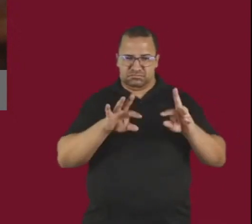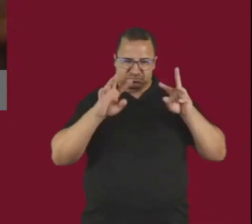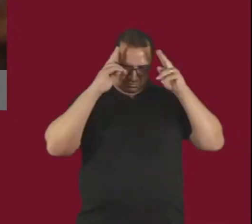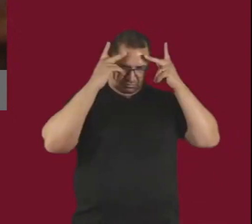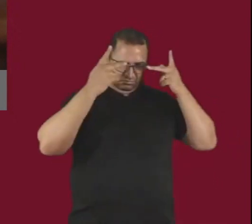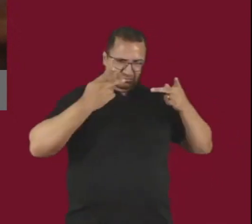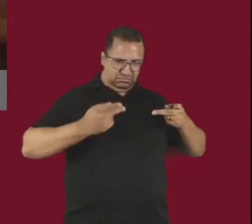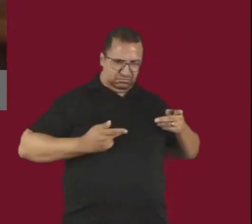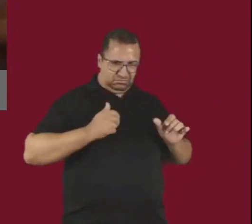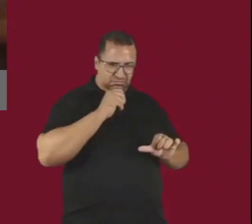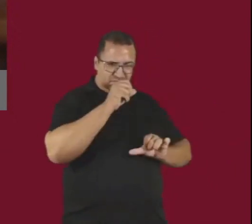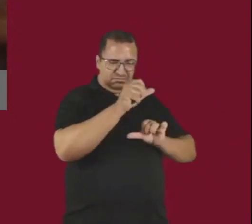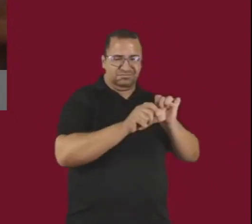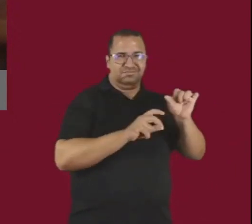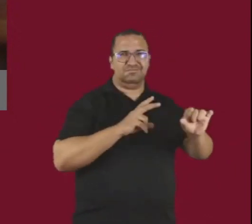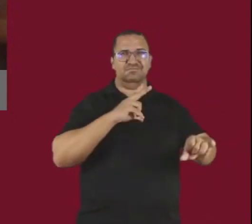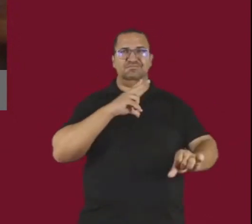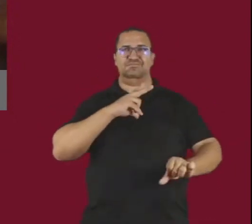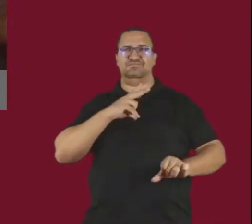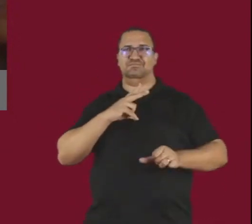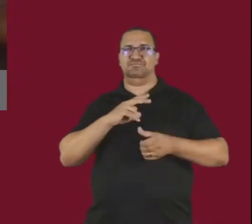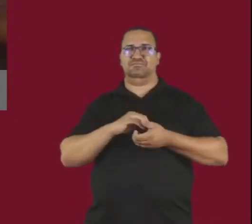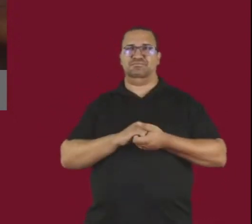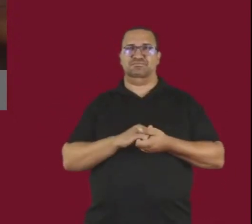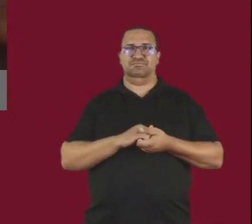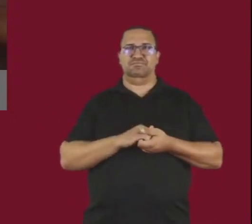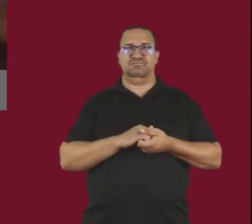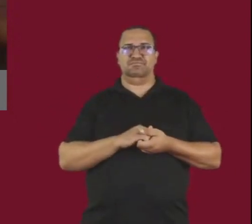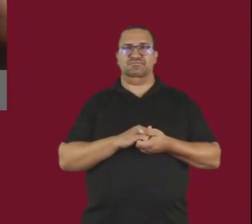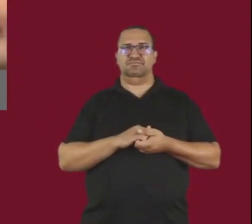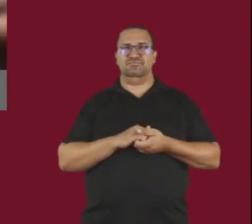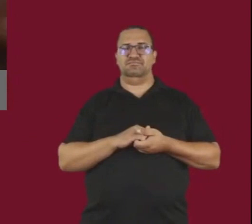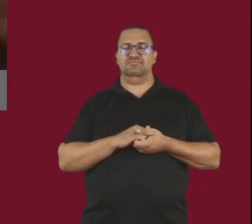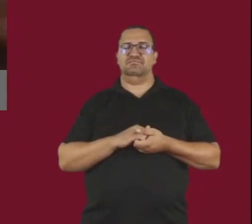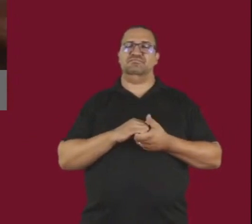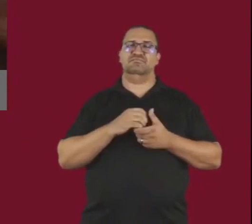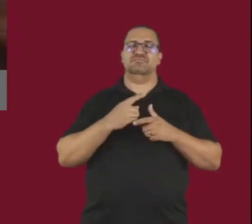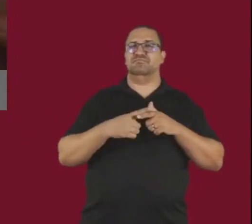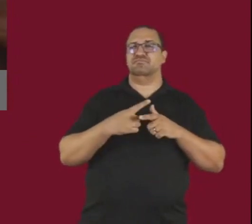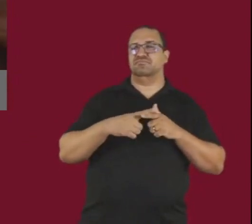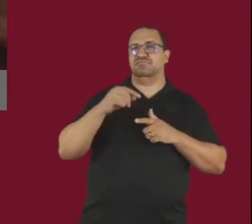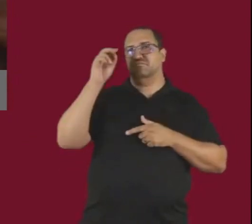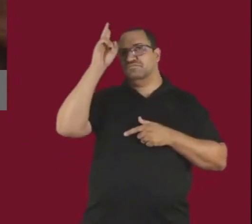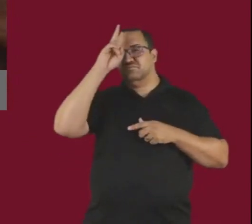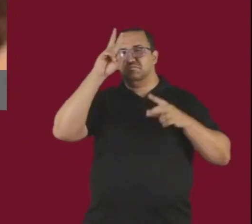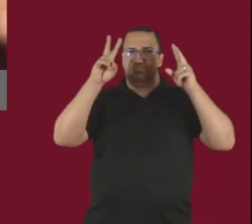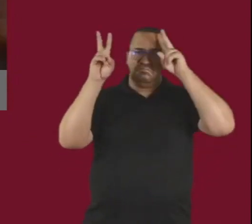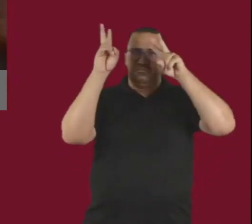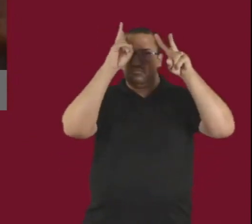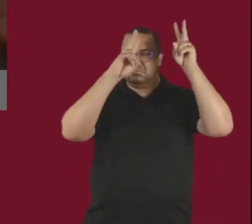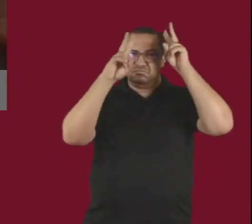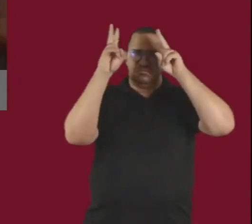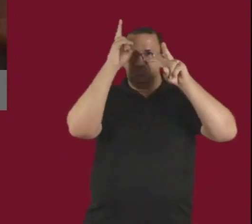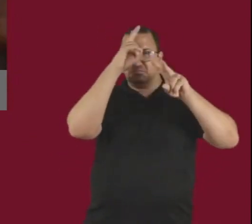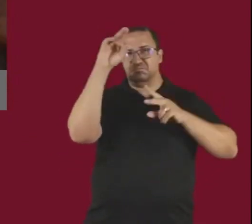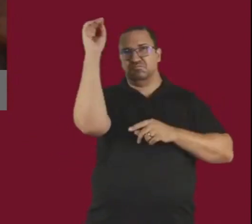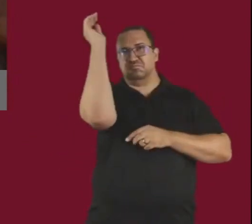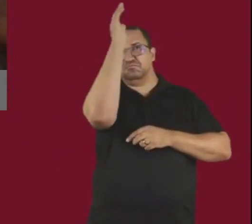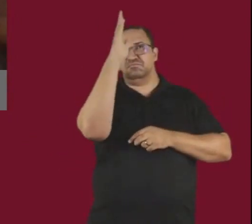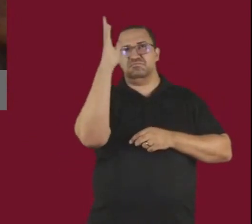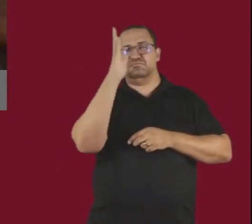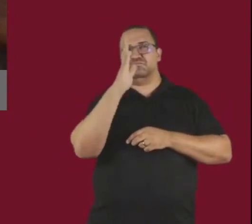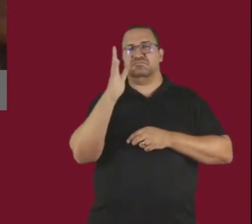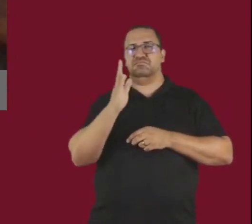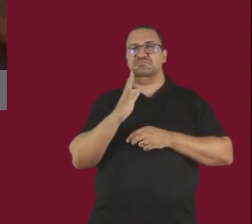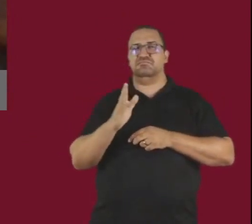privada na mão de poucos, que é a história do Brasil, né? Esse país construído sobre corpos de indígenas e depois de